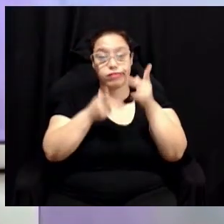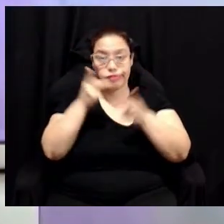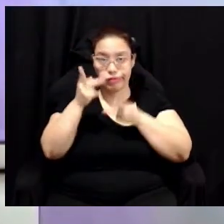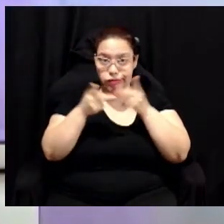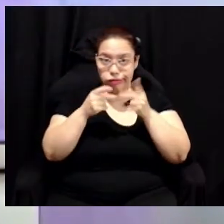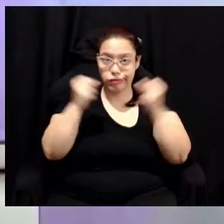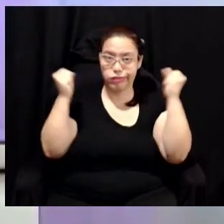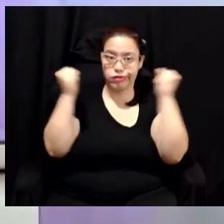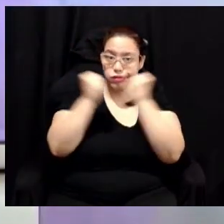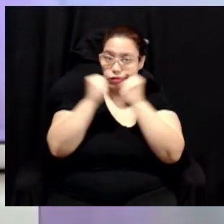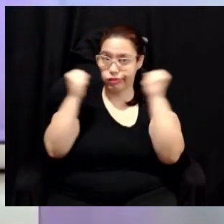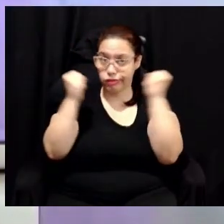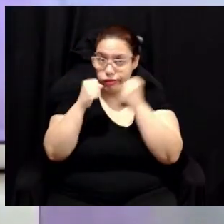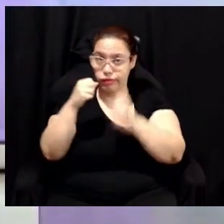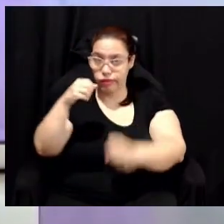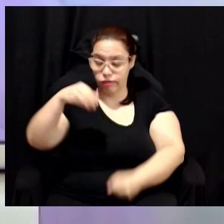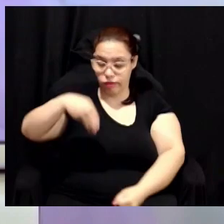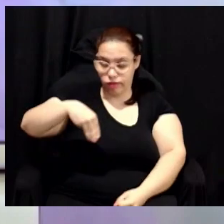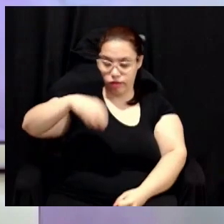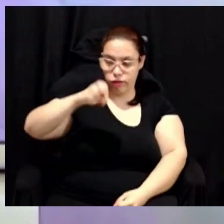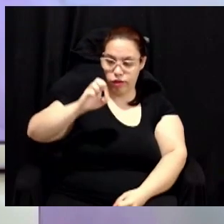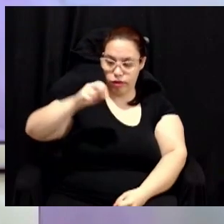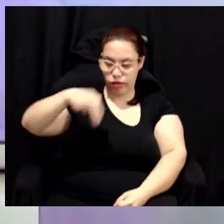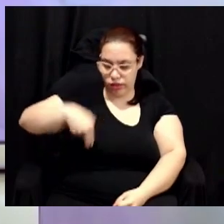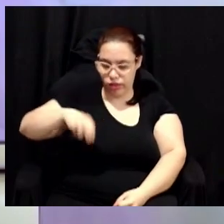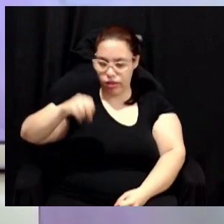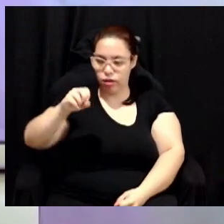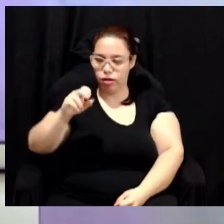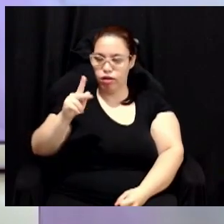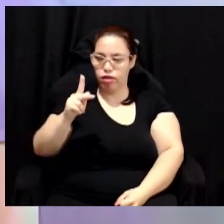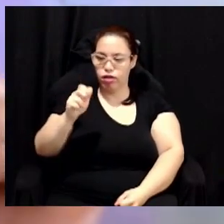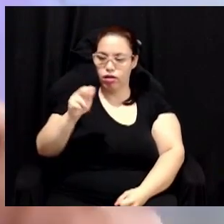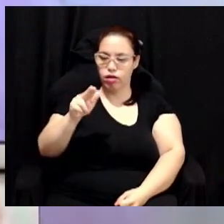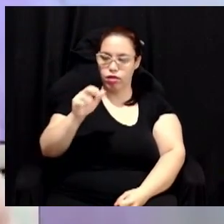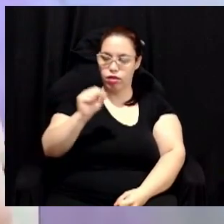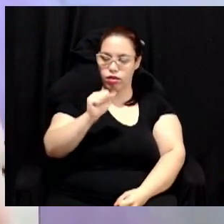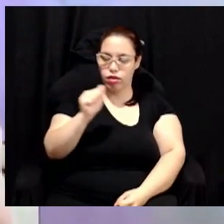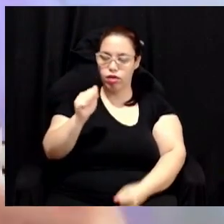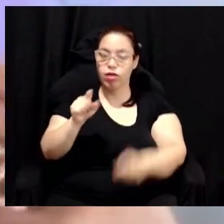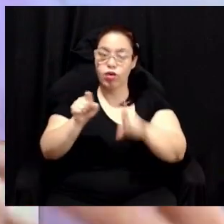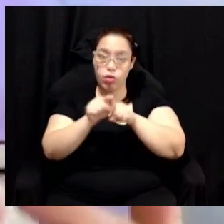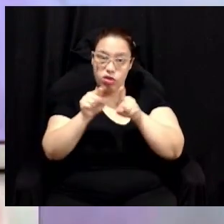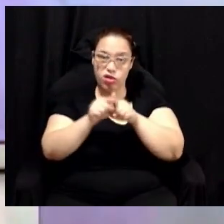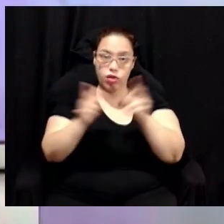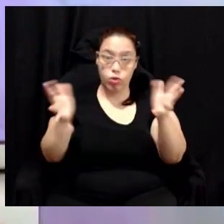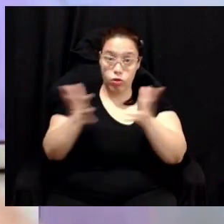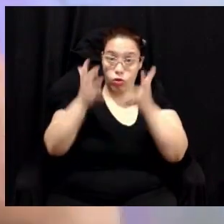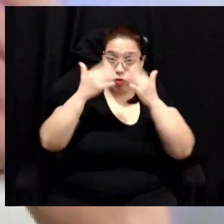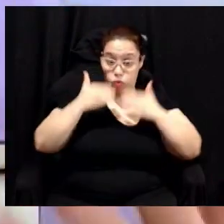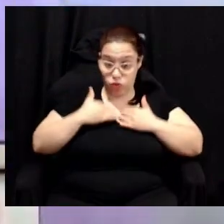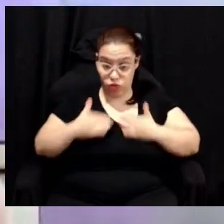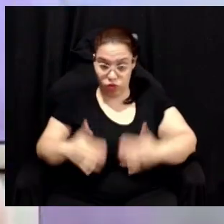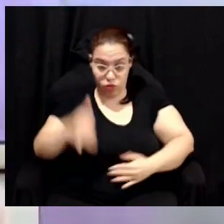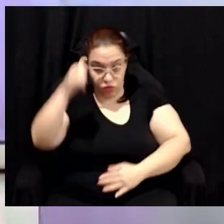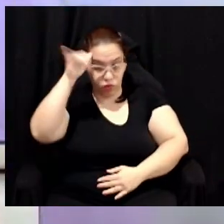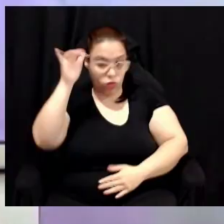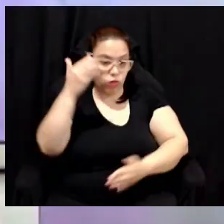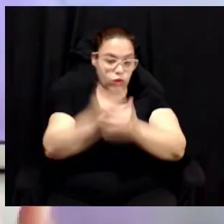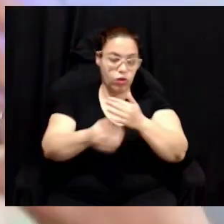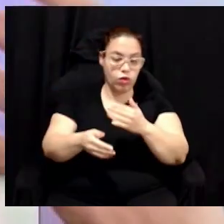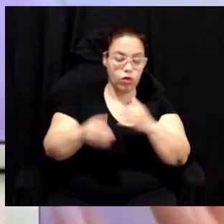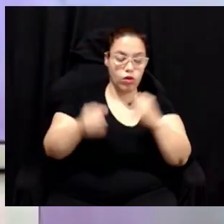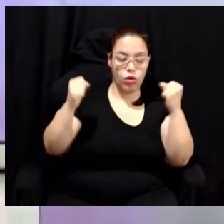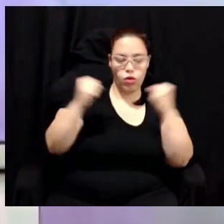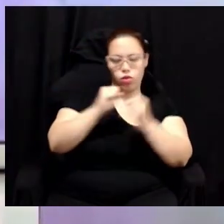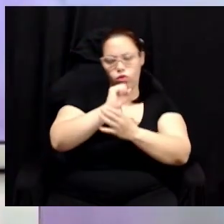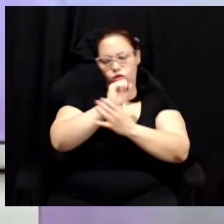sobre atividade física na menopausa, não é só por questões estéticas. É também para acelerar o metabolismo, prevenir a perda de massa